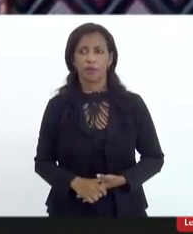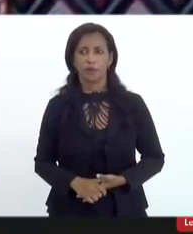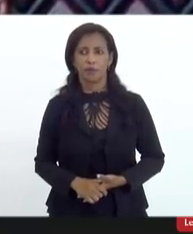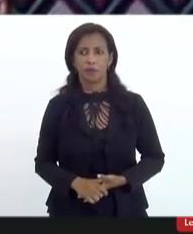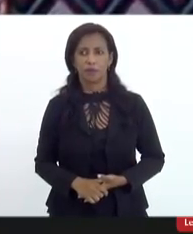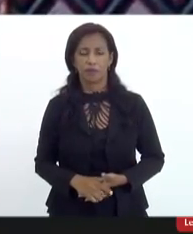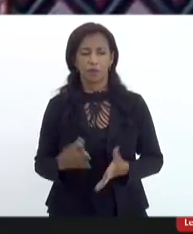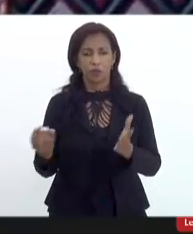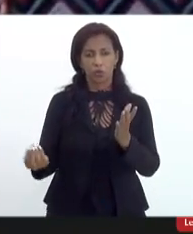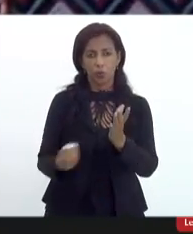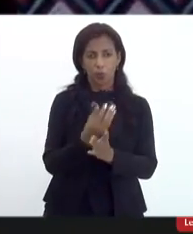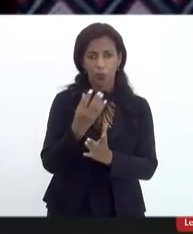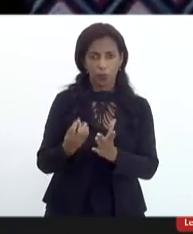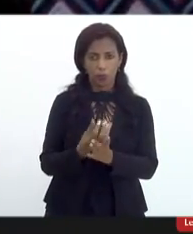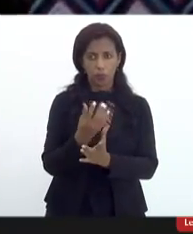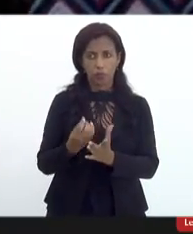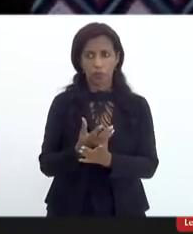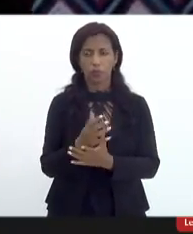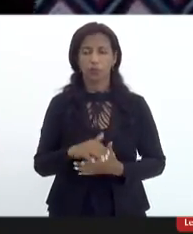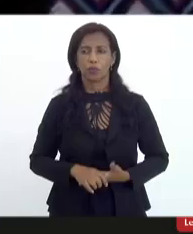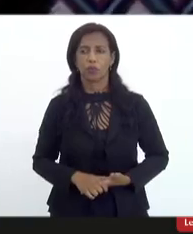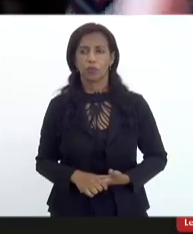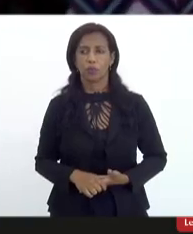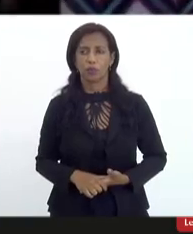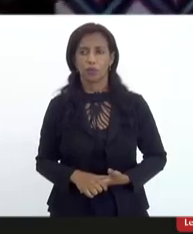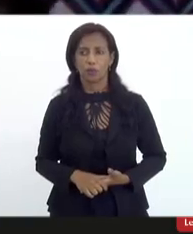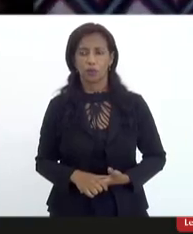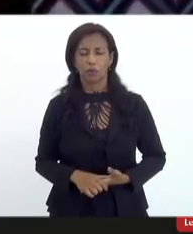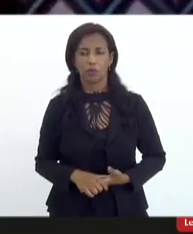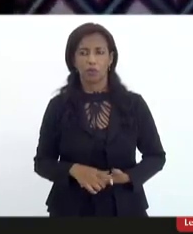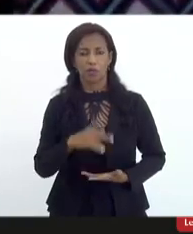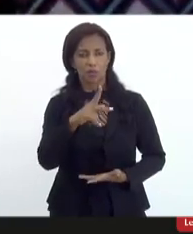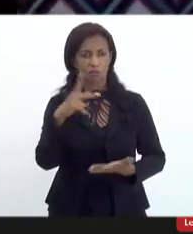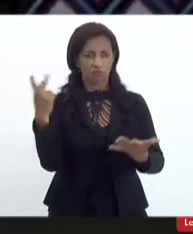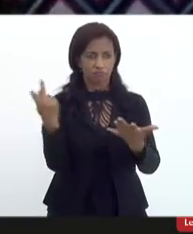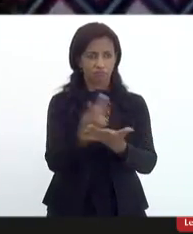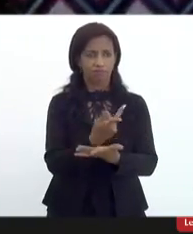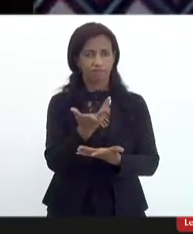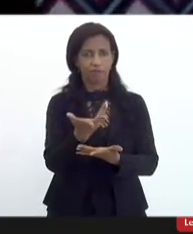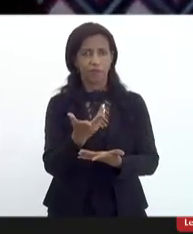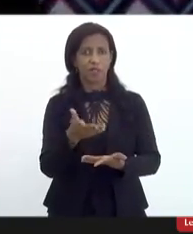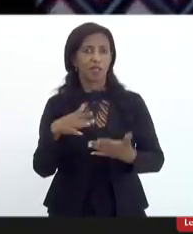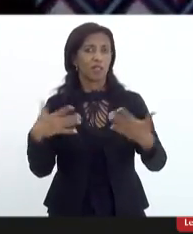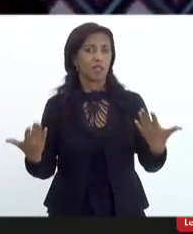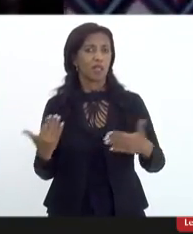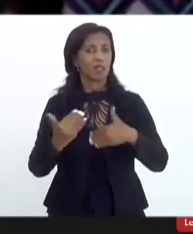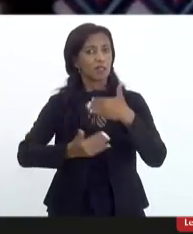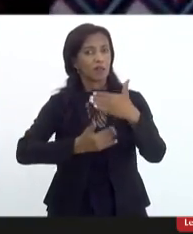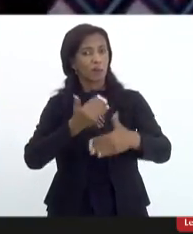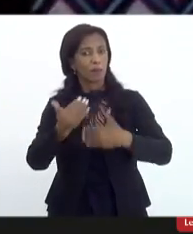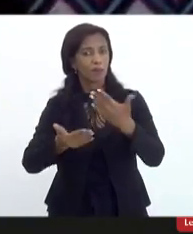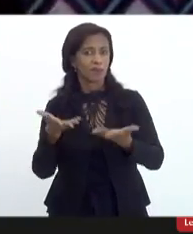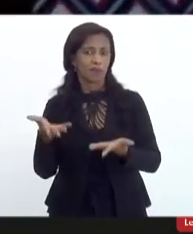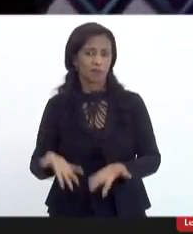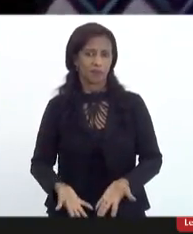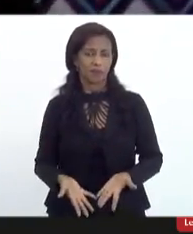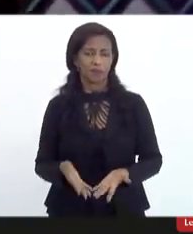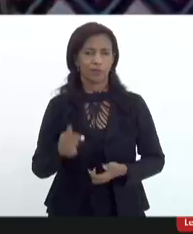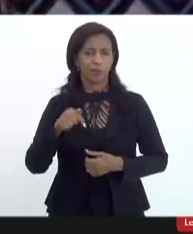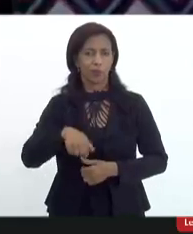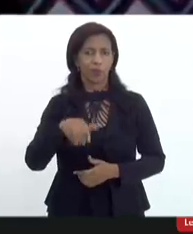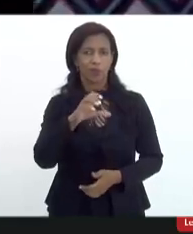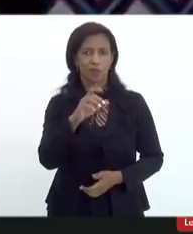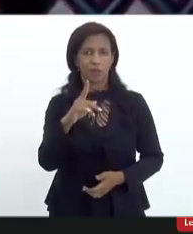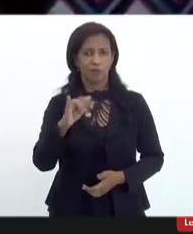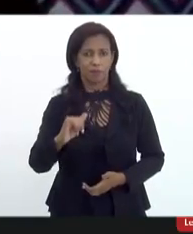dos que produzem esse fenômeno, né, e que ainda não passaram por aqui, por essa